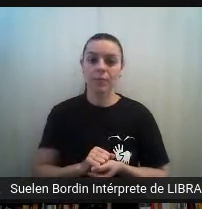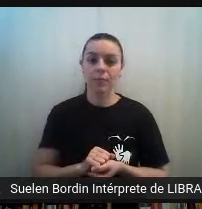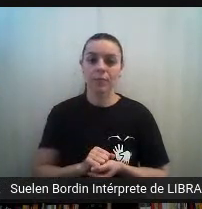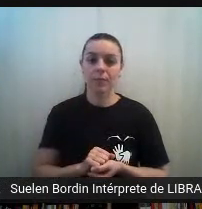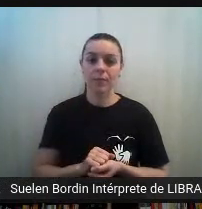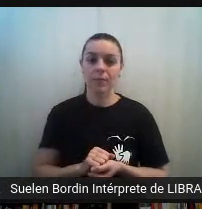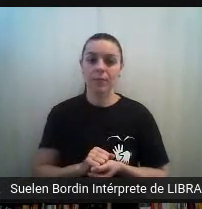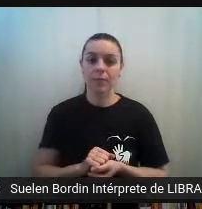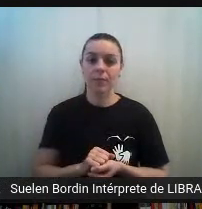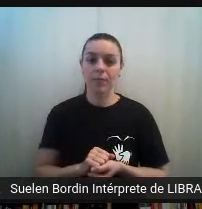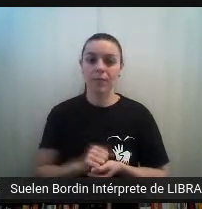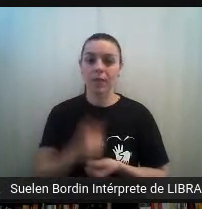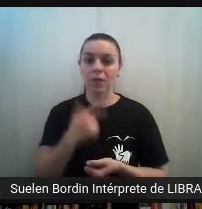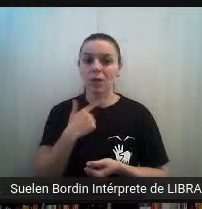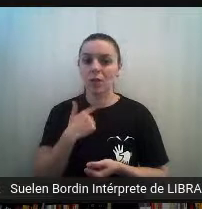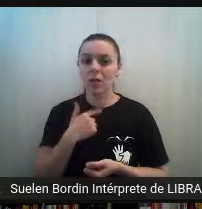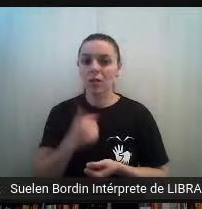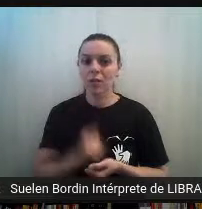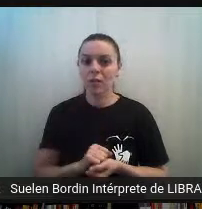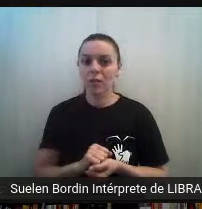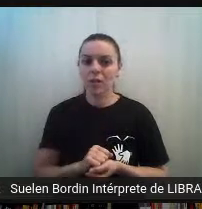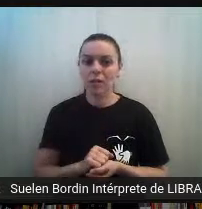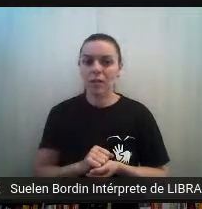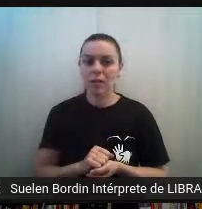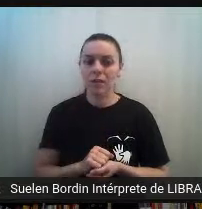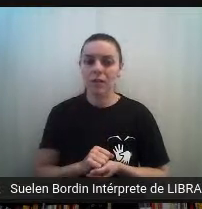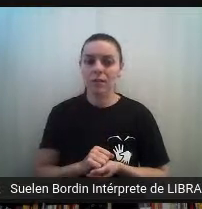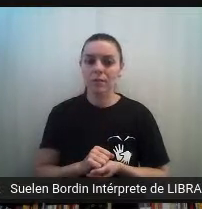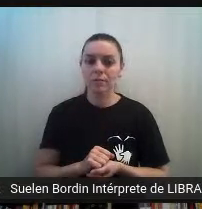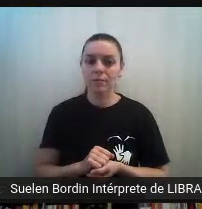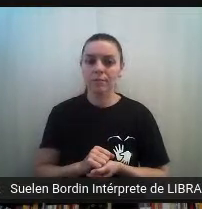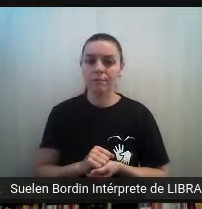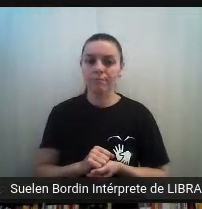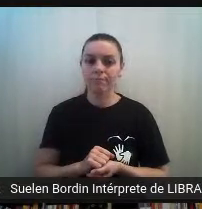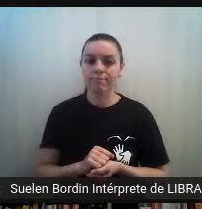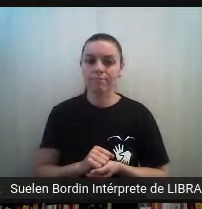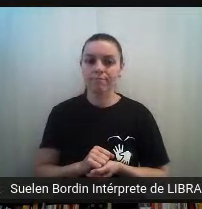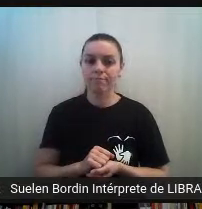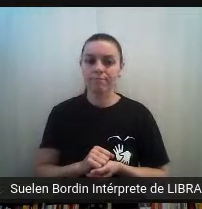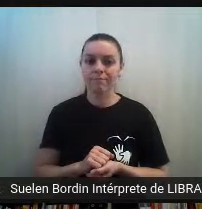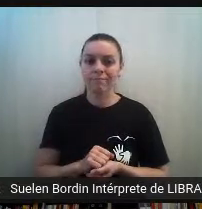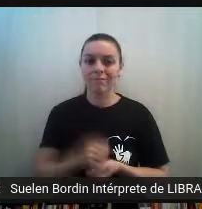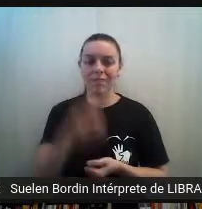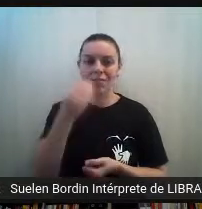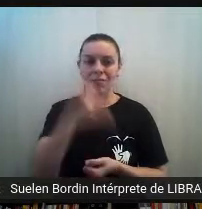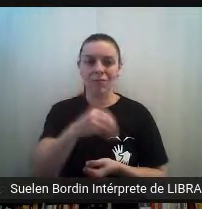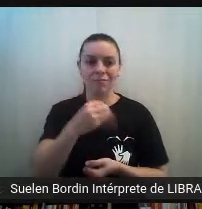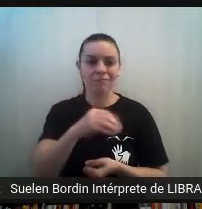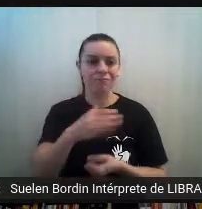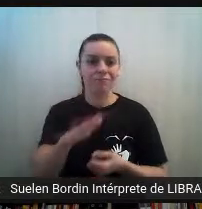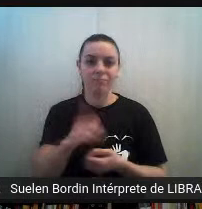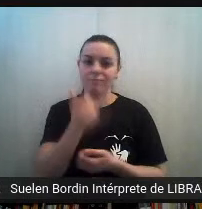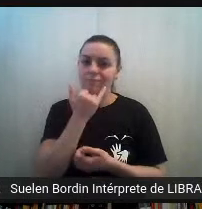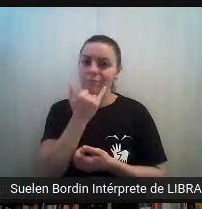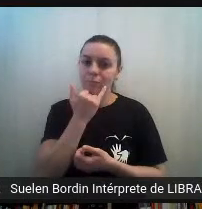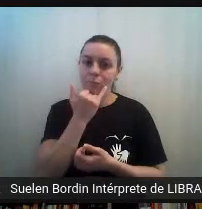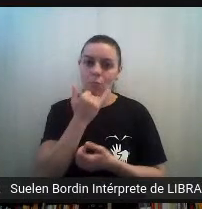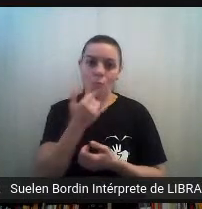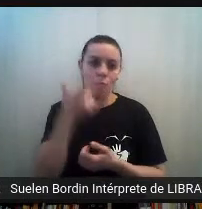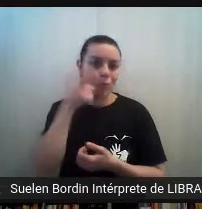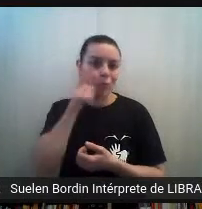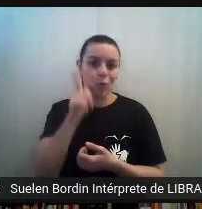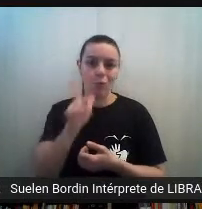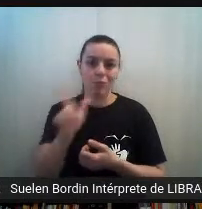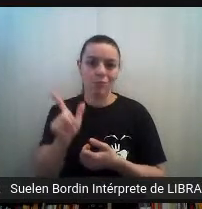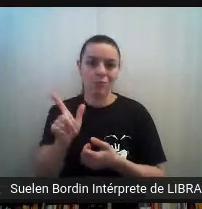Você no ensino médio no Instituto Federal, você trabalhava nessa graduação em Pernambuco. E atualmente eu estou fazendo licenciatura